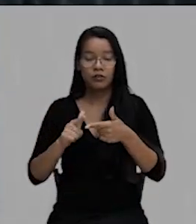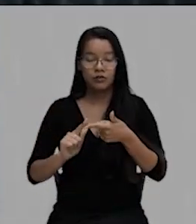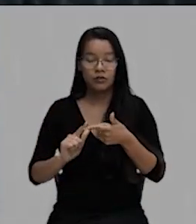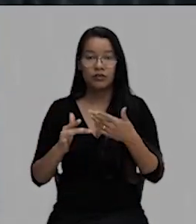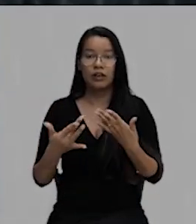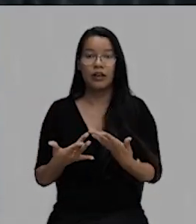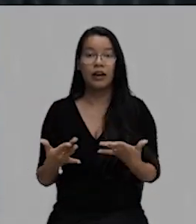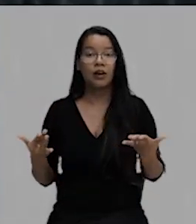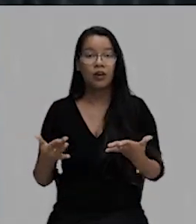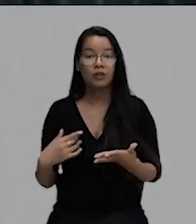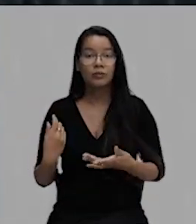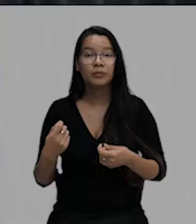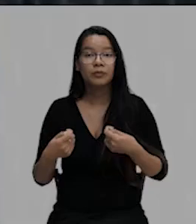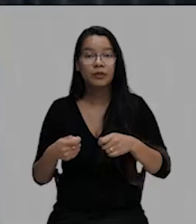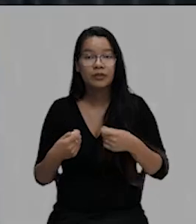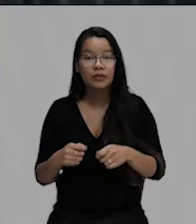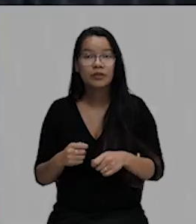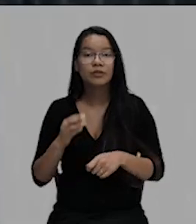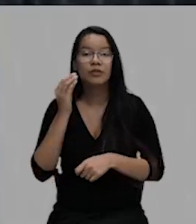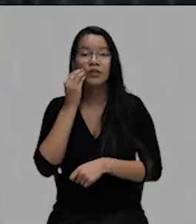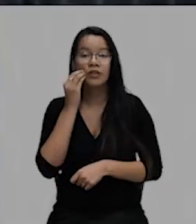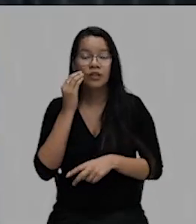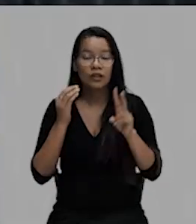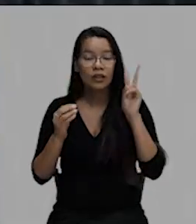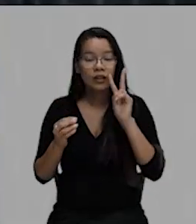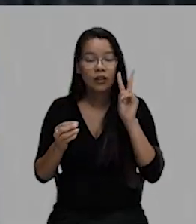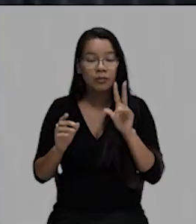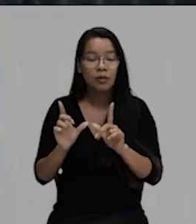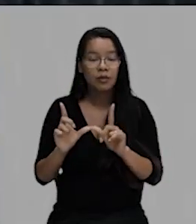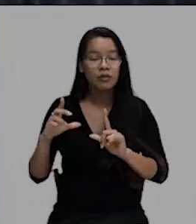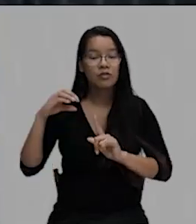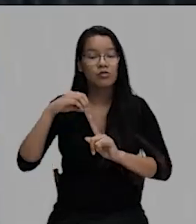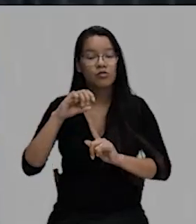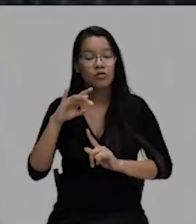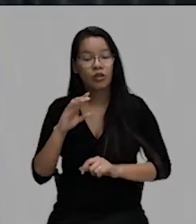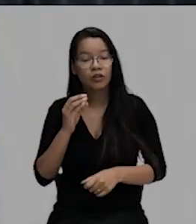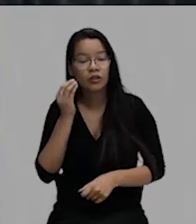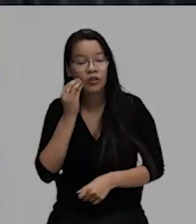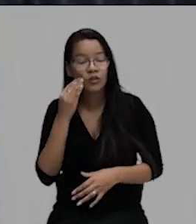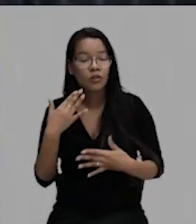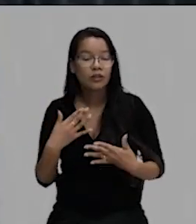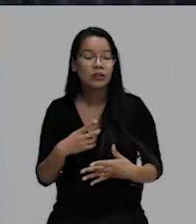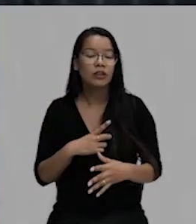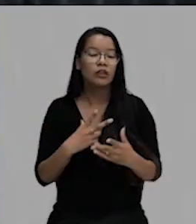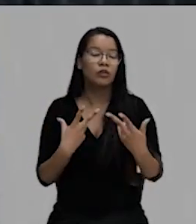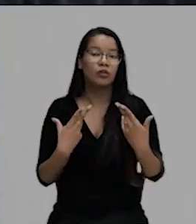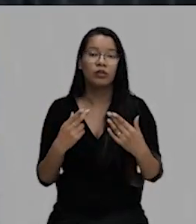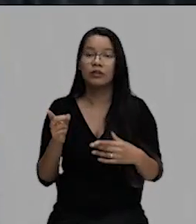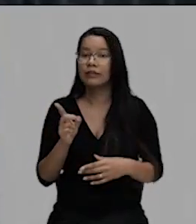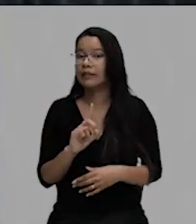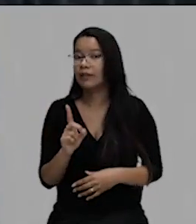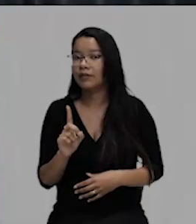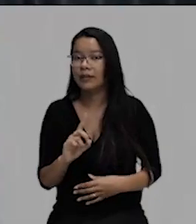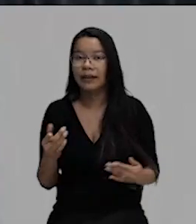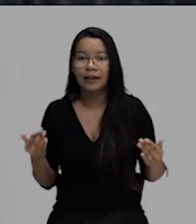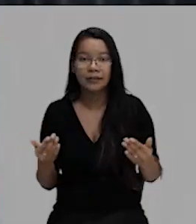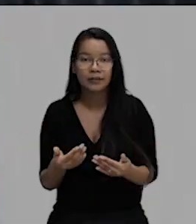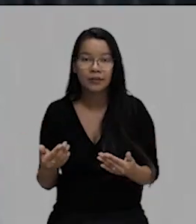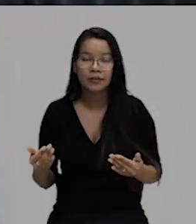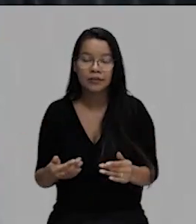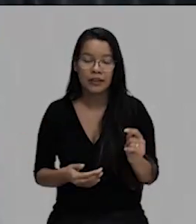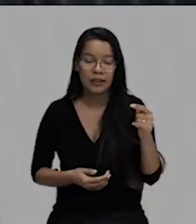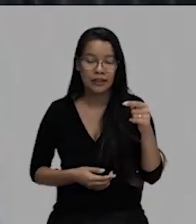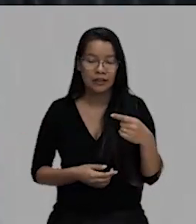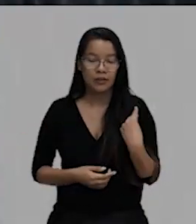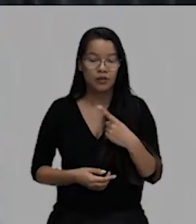do logaritmando? Eu só testo quando eu tenho igualdade e no segundo membro também tem um logaritmo. Não é o nosso caso, gente. Nesse caso